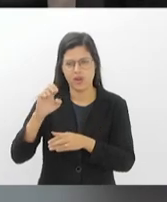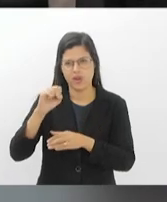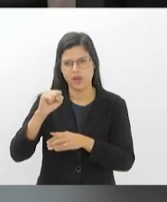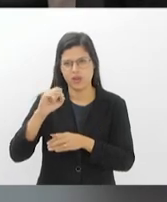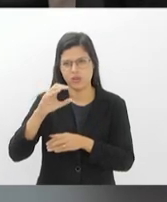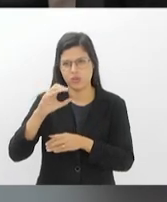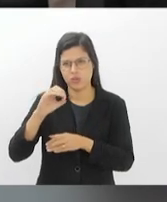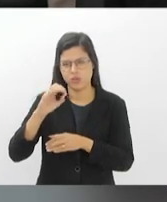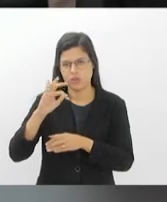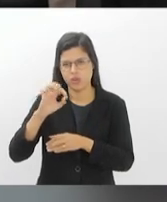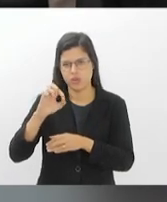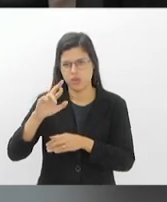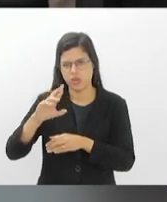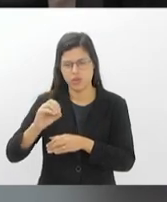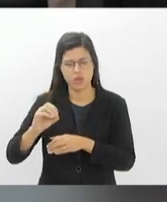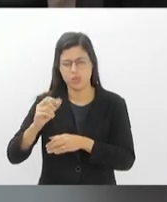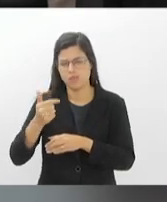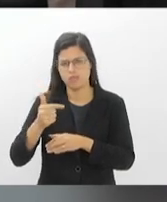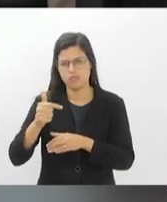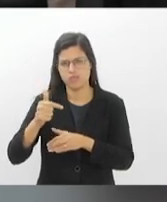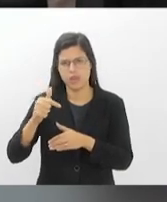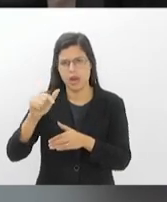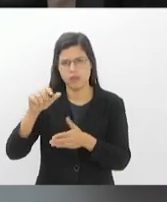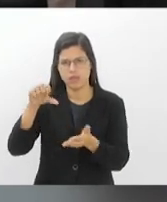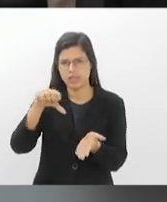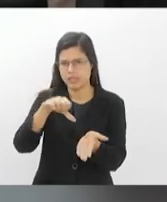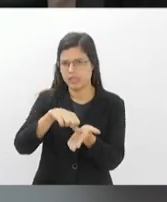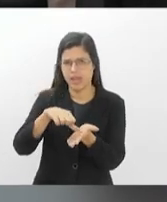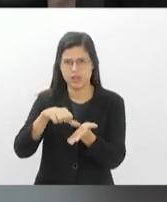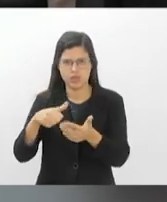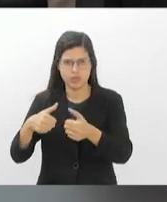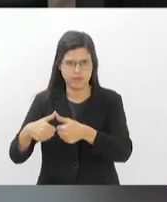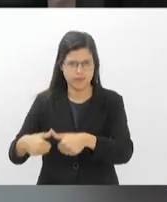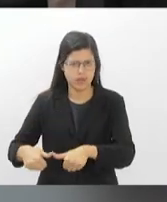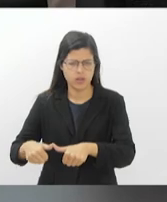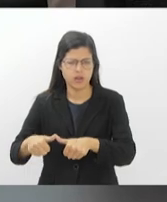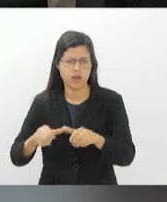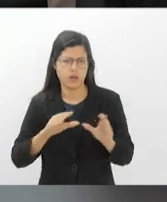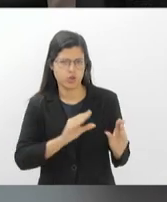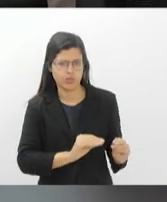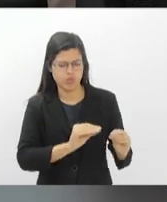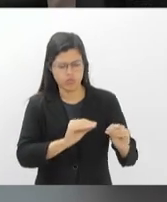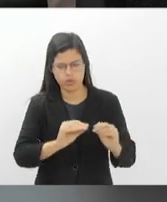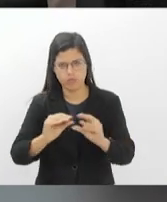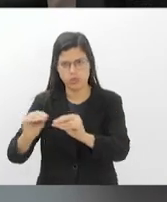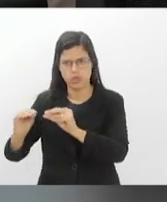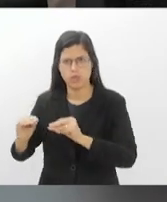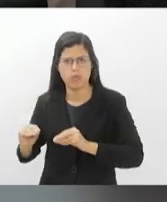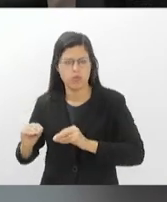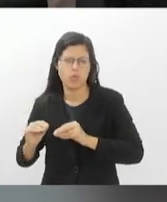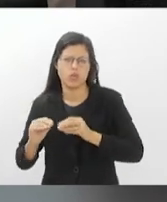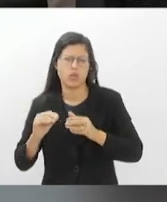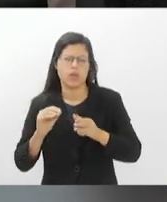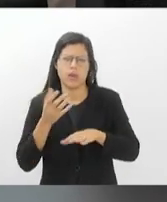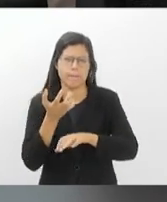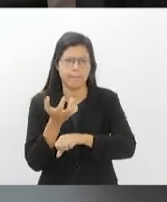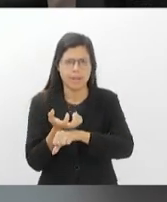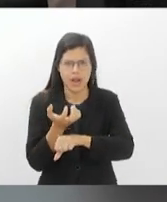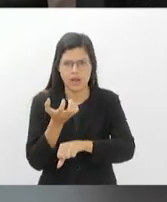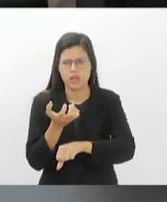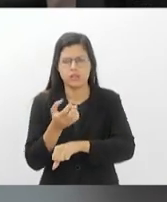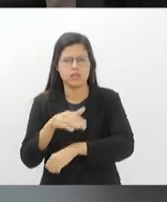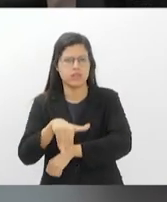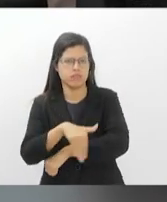né? Eles se movimentam nos logradouros públicos, em praças públicas, e